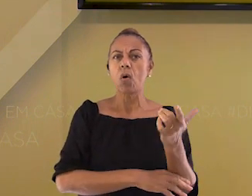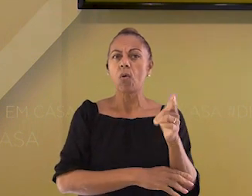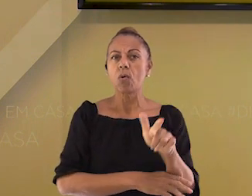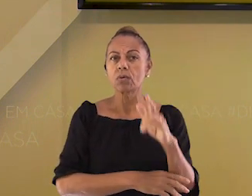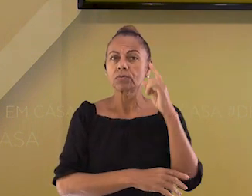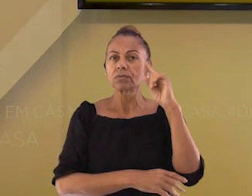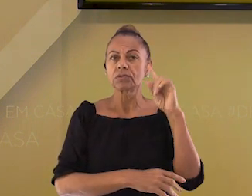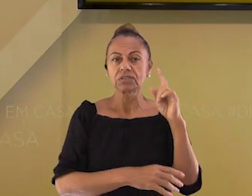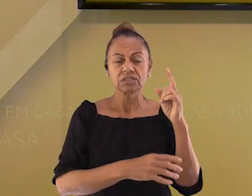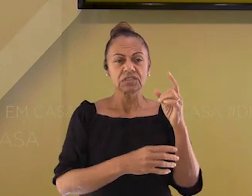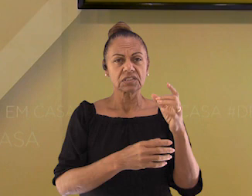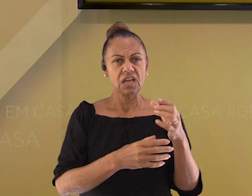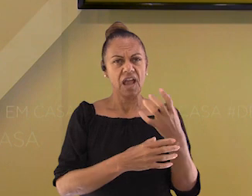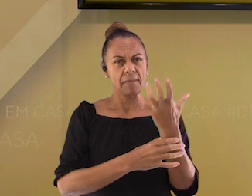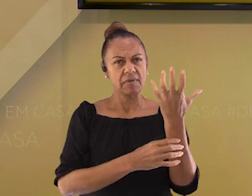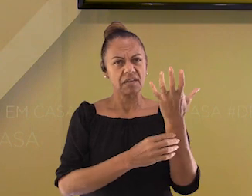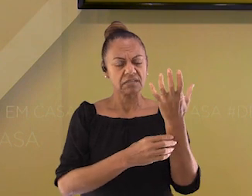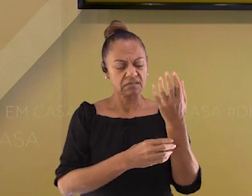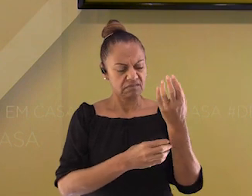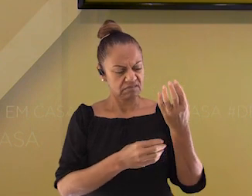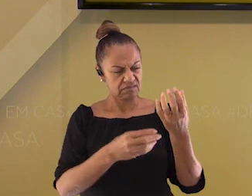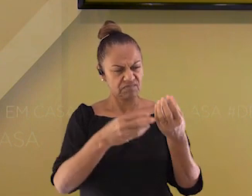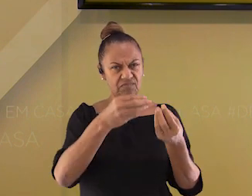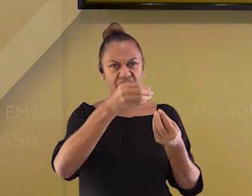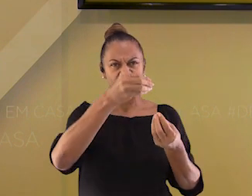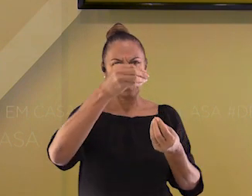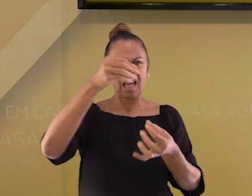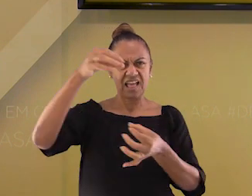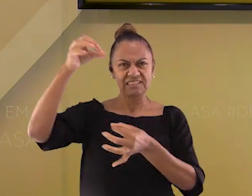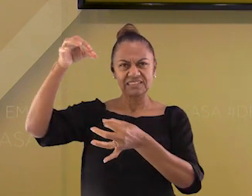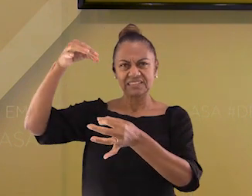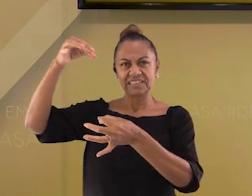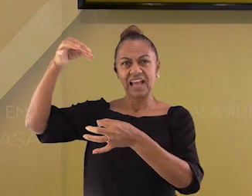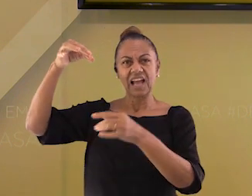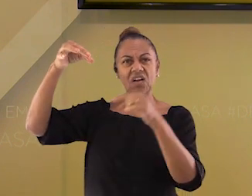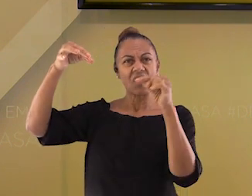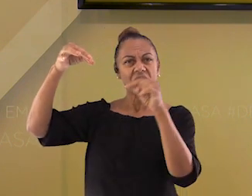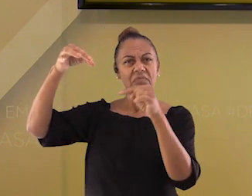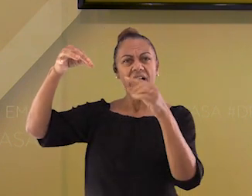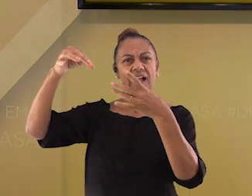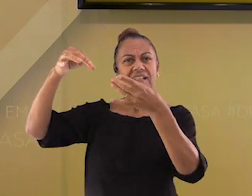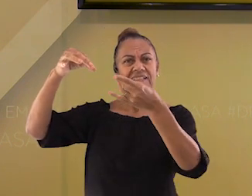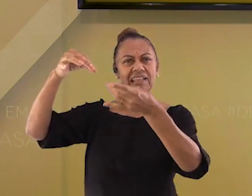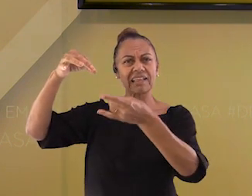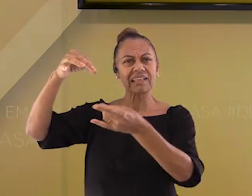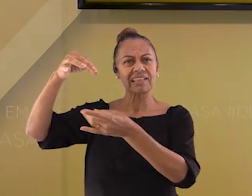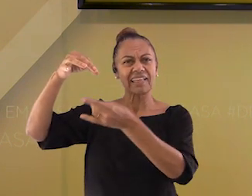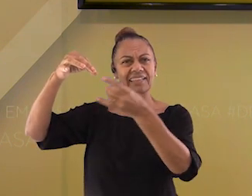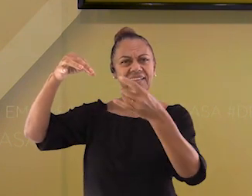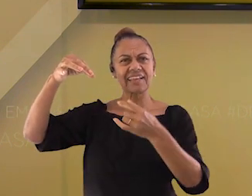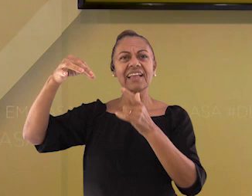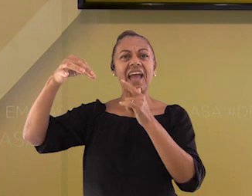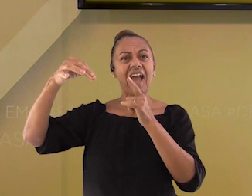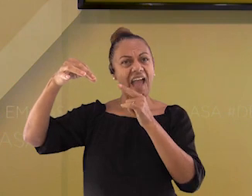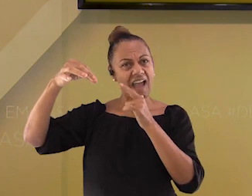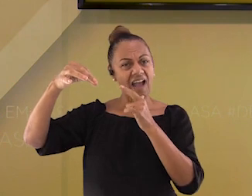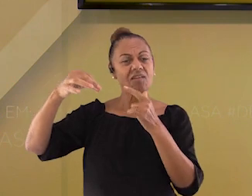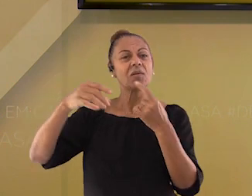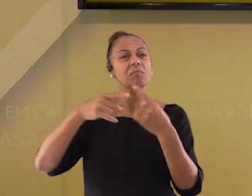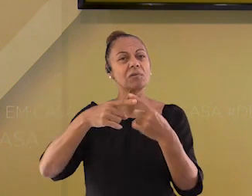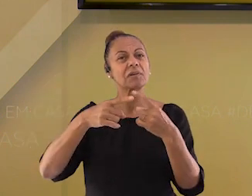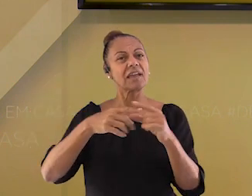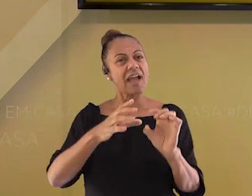vai perceber que essa sacola vai estar repleta de água. Essa água aparece porque a